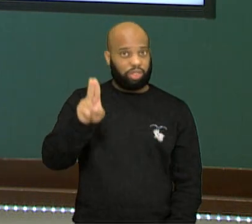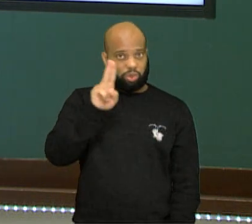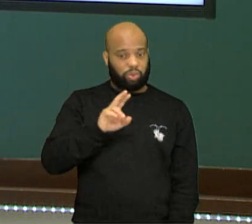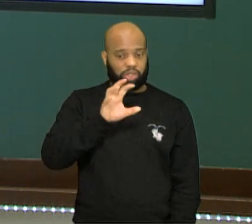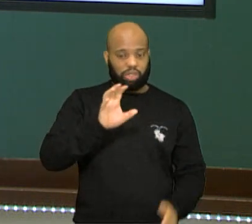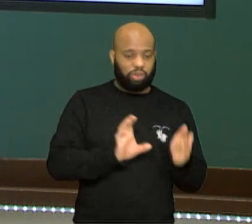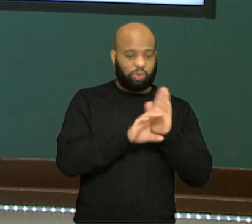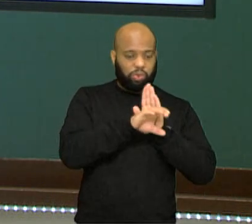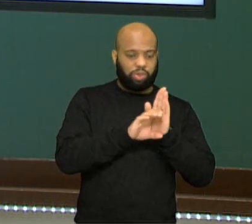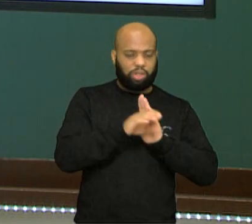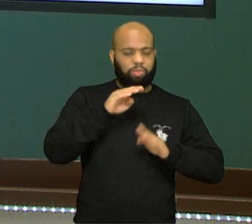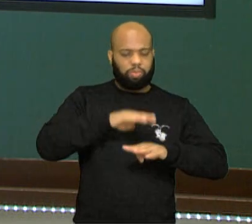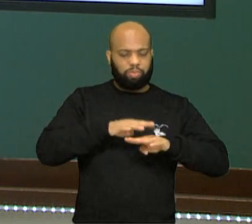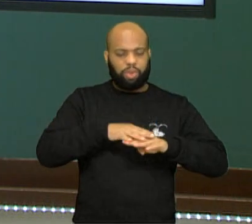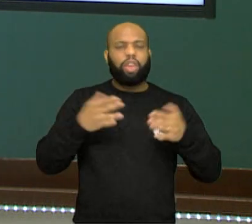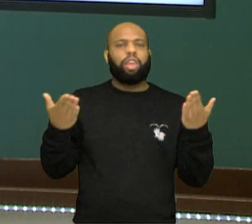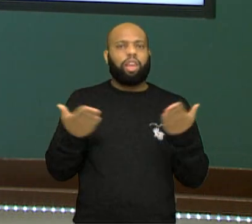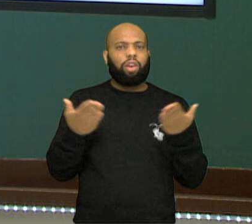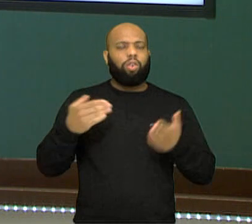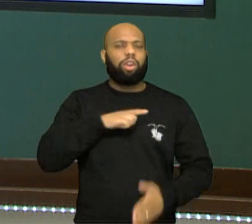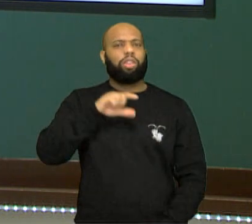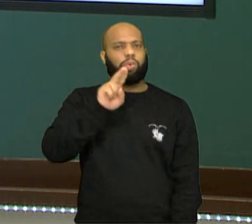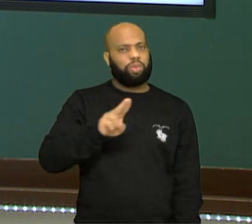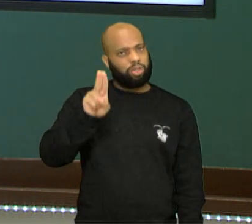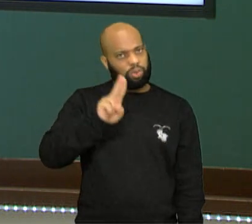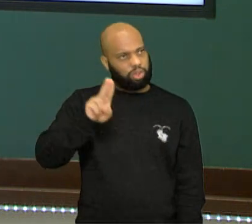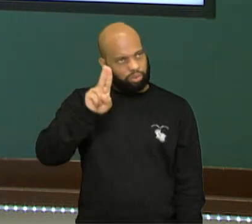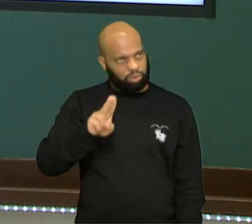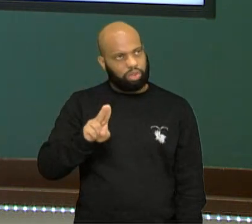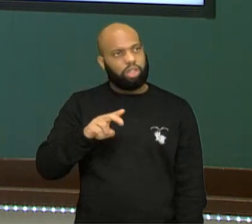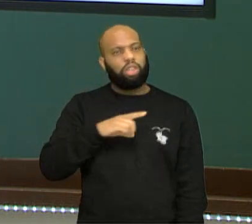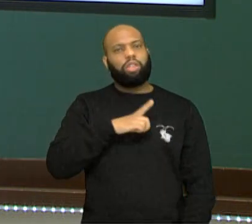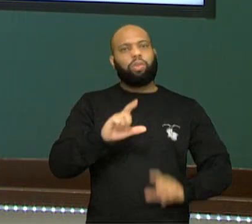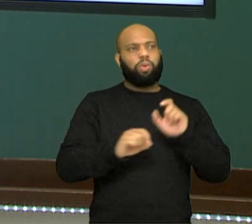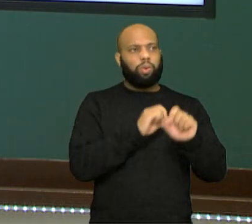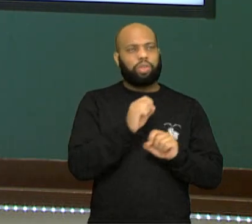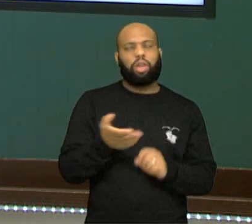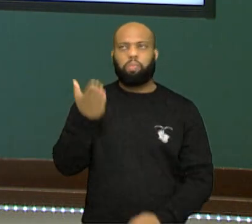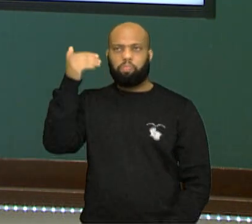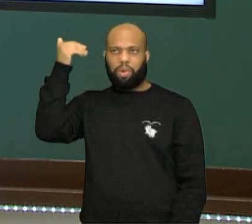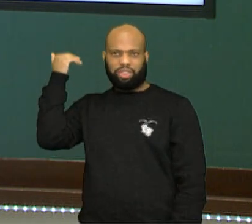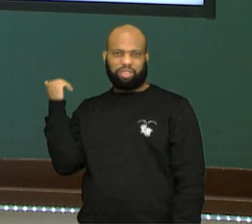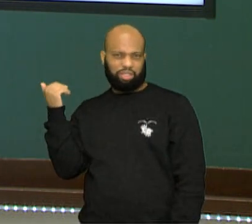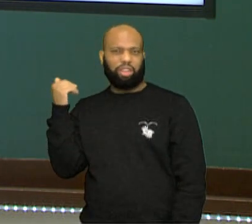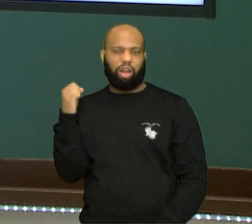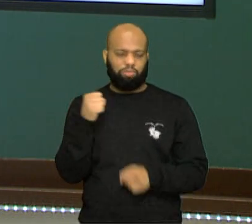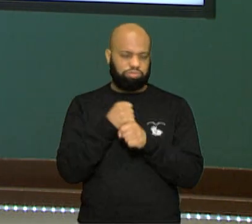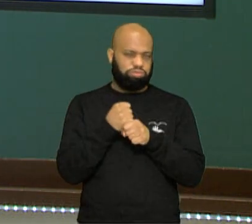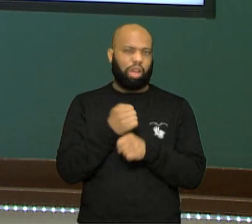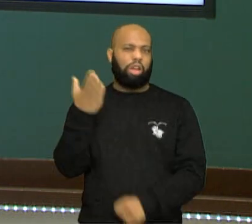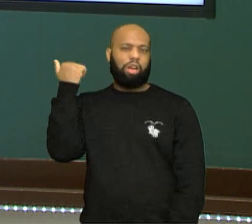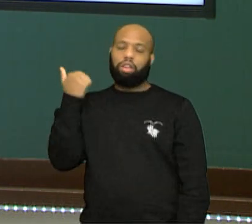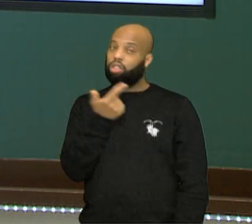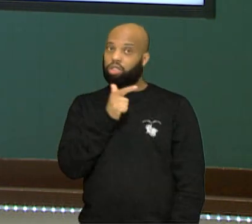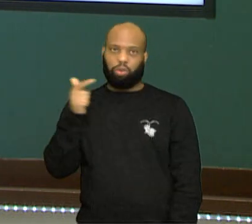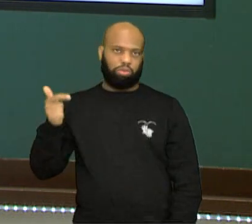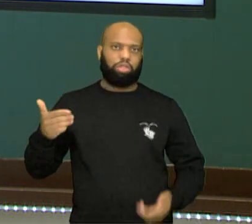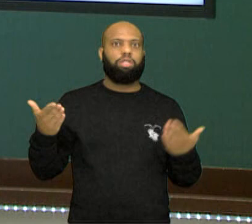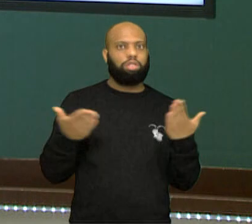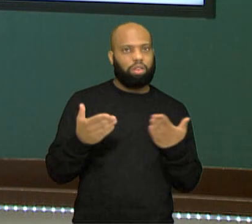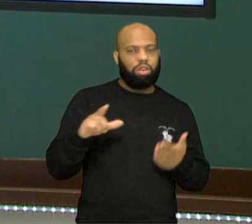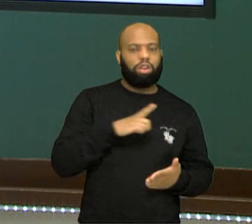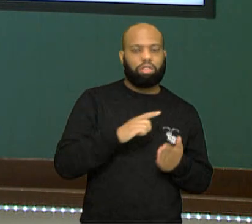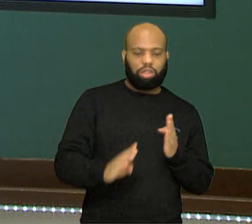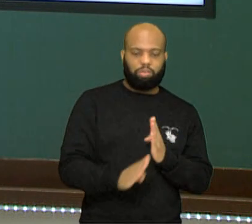em dia eu digo que a gente tem umas aplicações que há uma década, 2, 3 atrás, não era comum para nós,